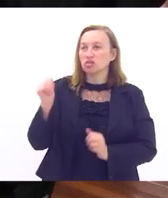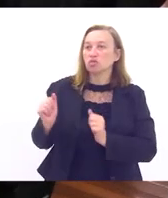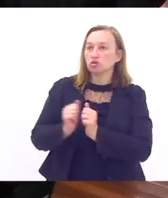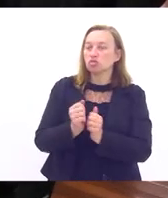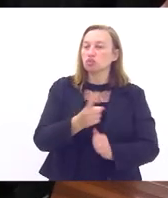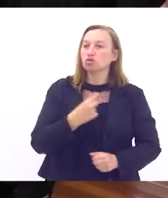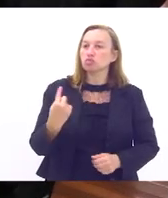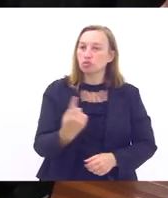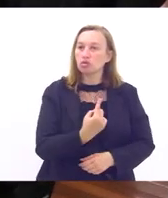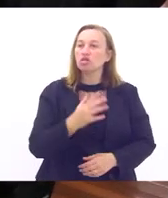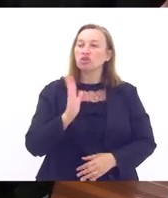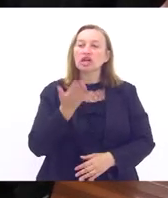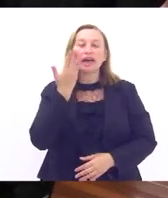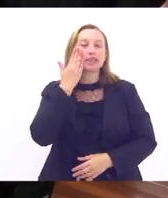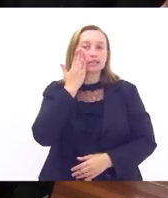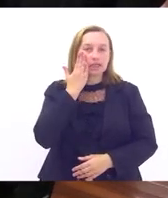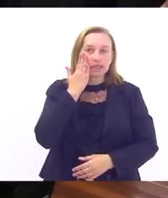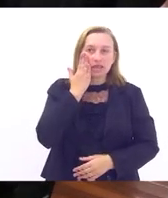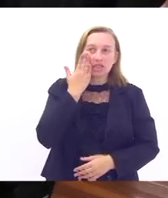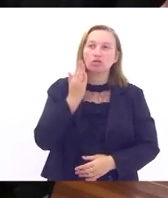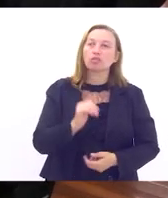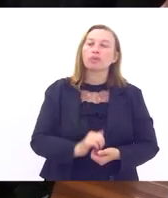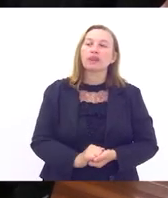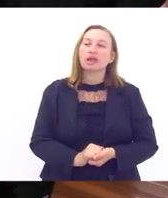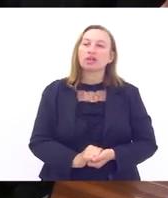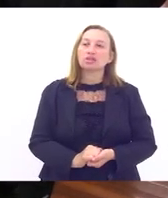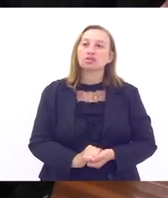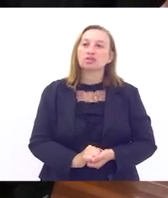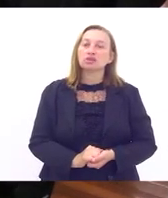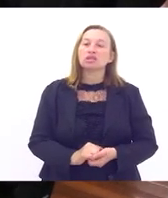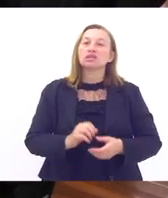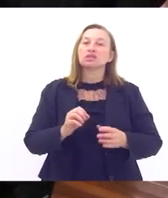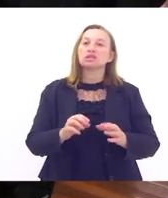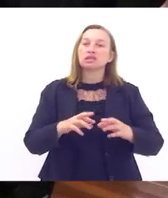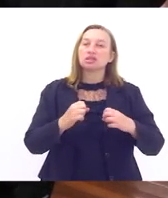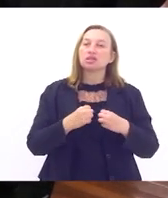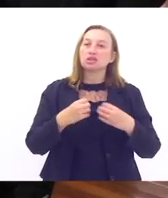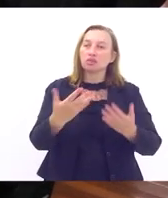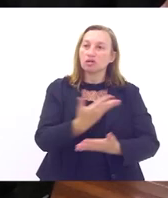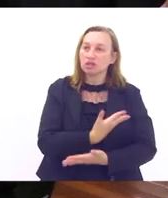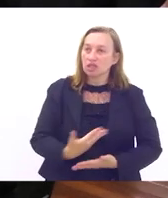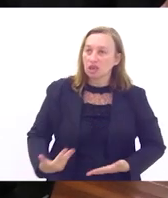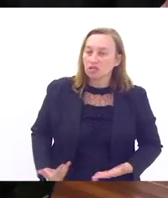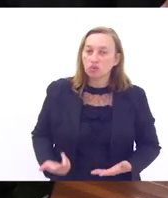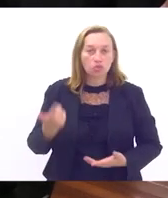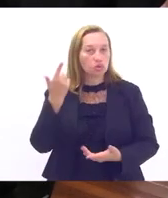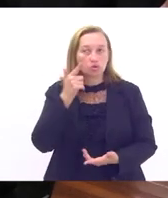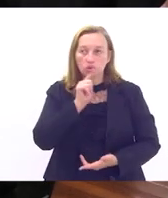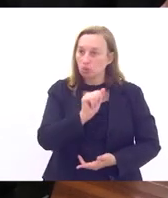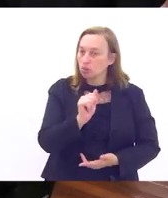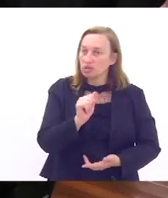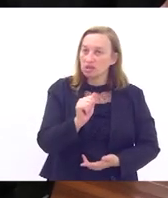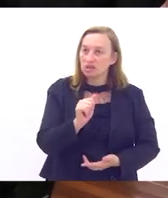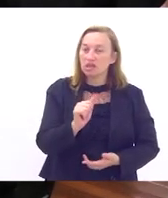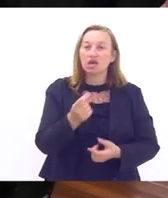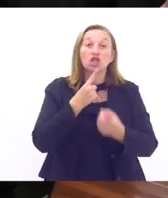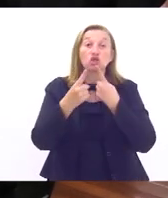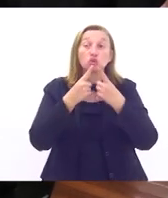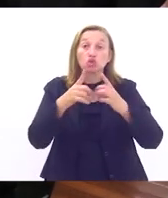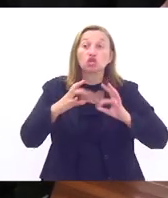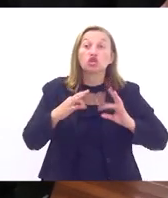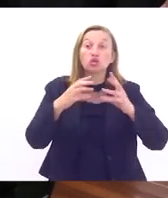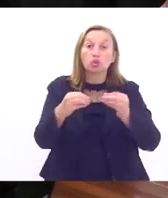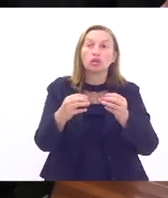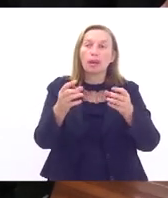conosco, já entendendo que as audiências, que nós não conseguiremos discutir todo